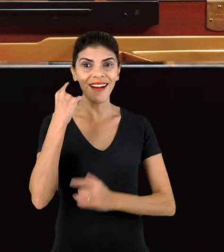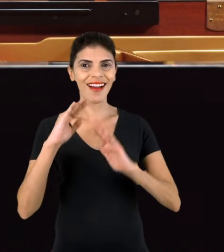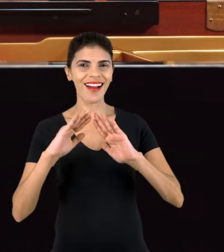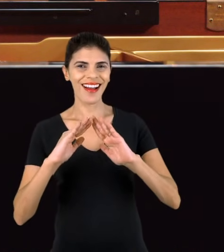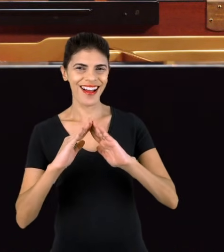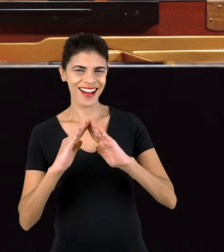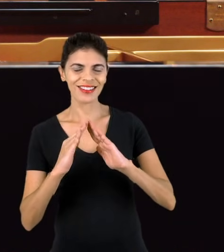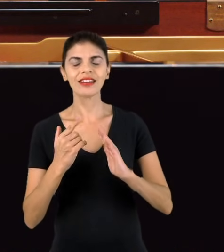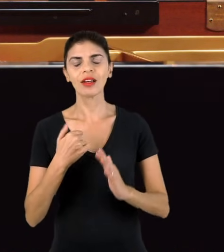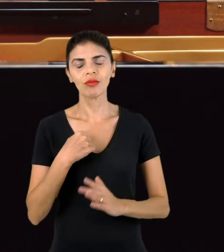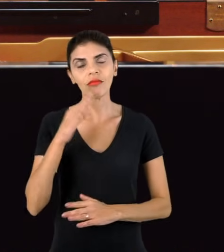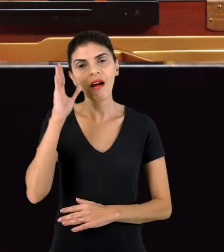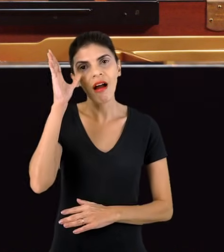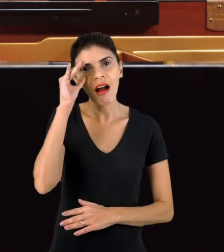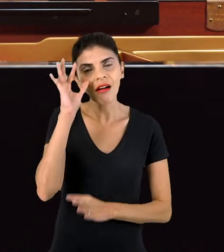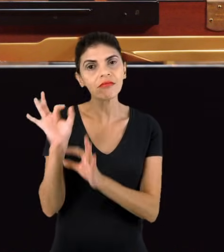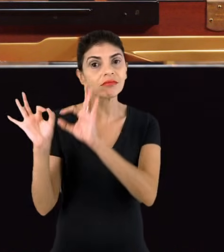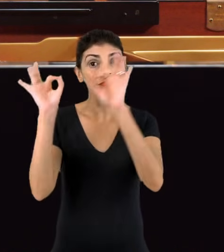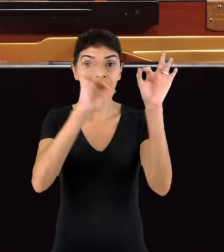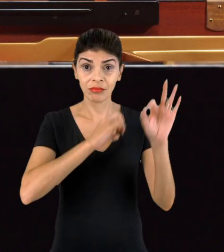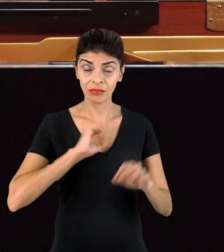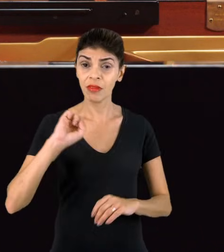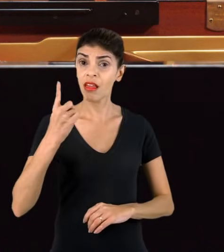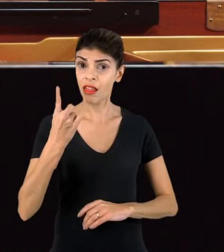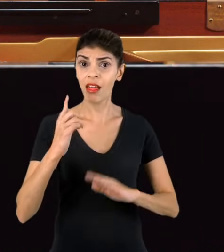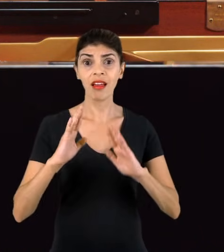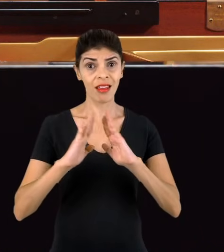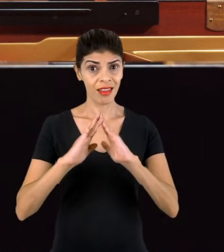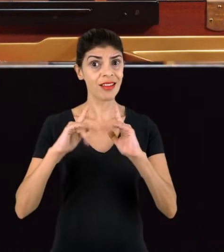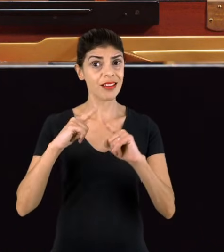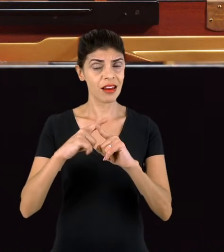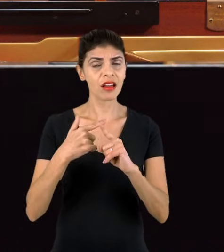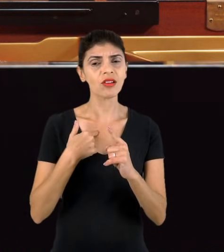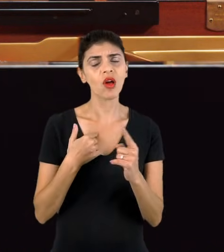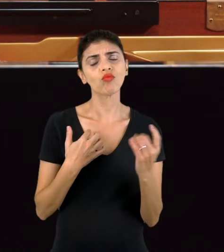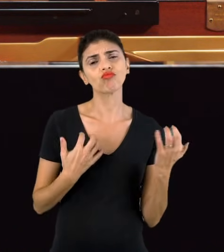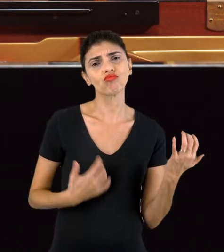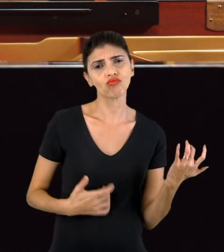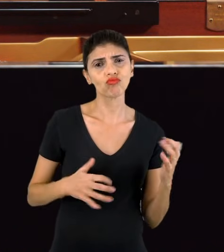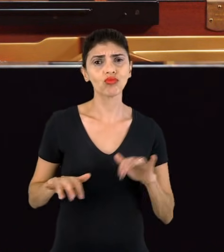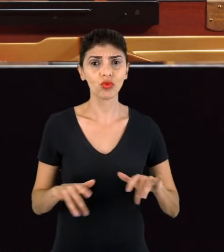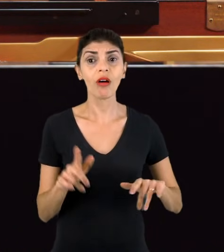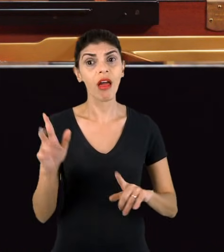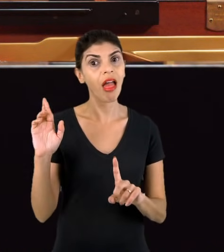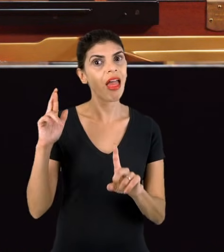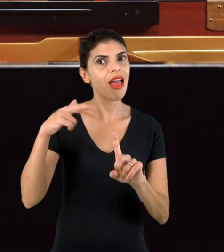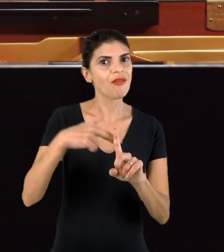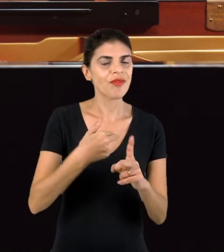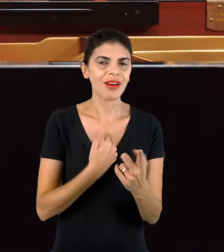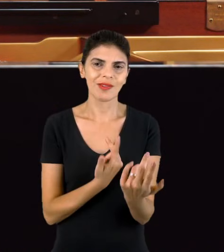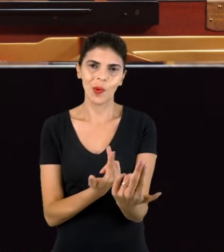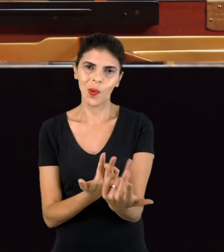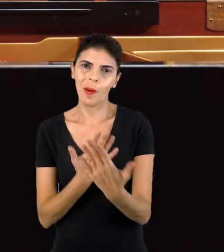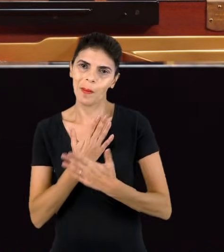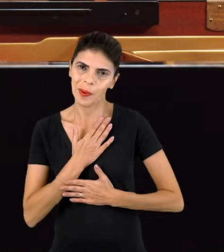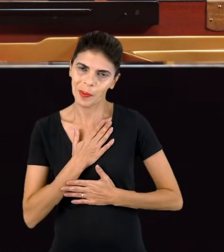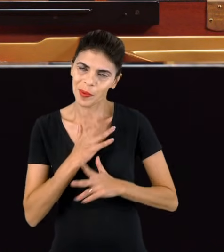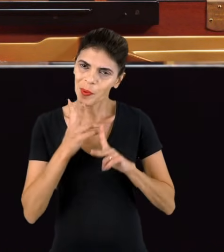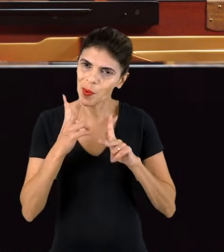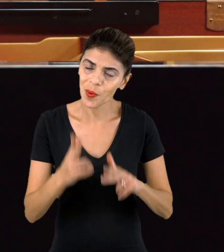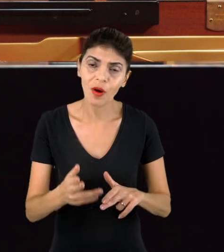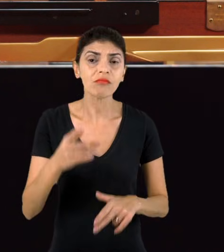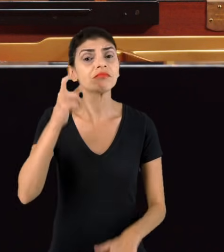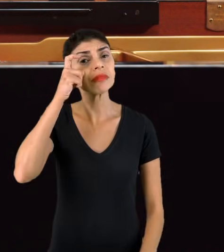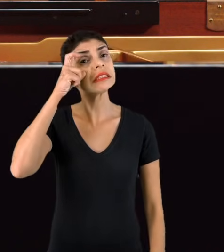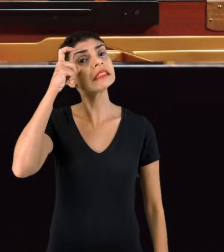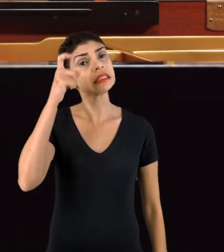programa e quando eu tocava na igreja, Cacau era uma referência para mim também, que tava na igreja. Né?